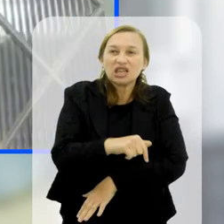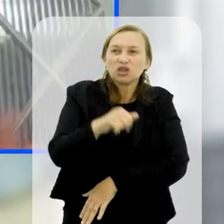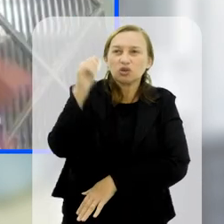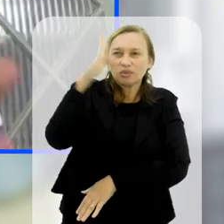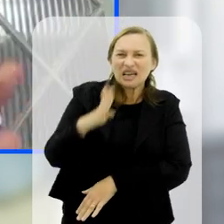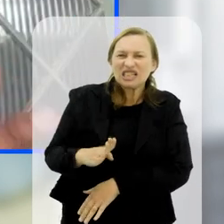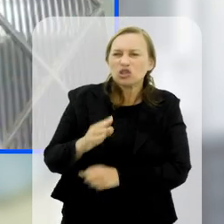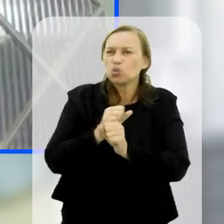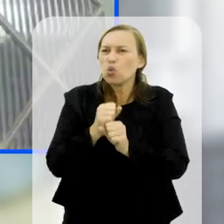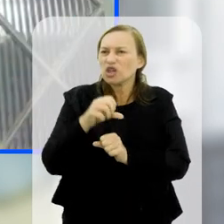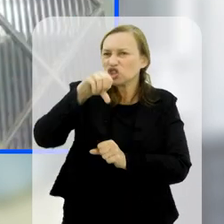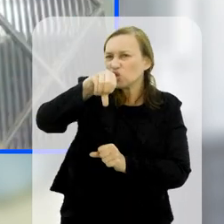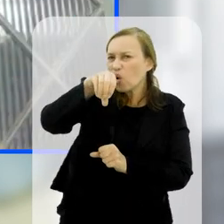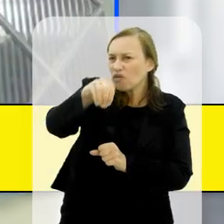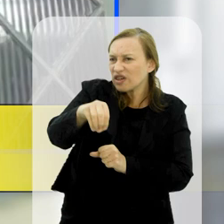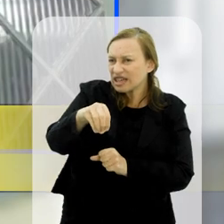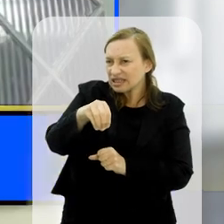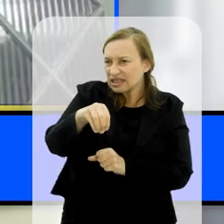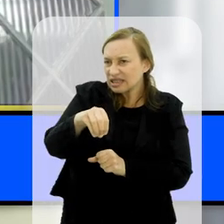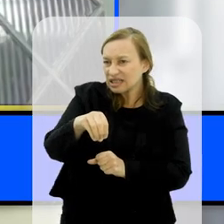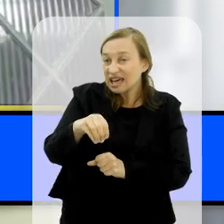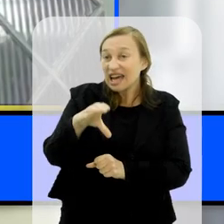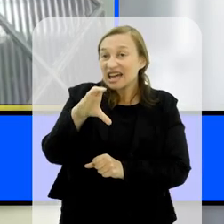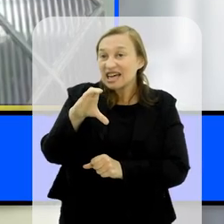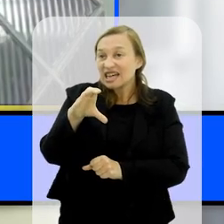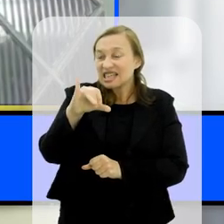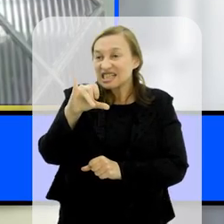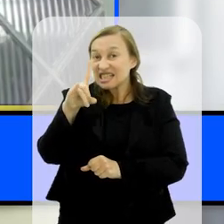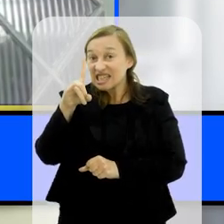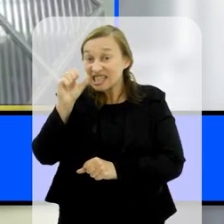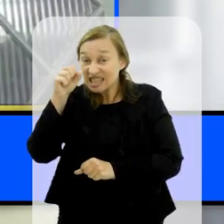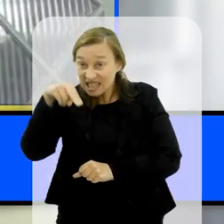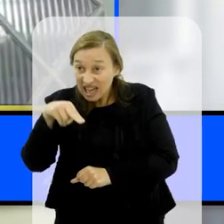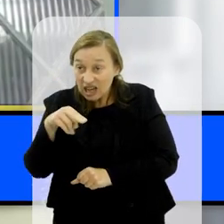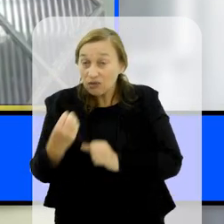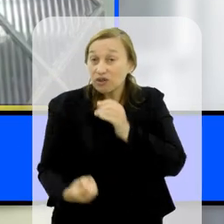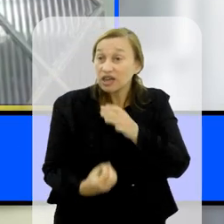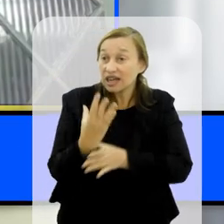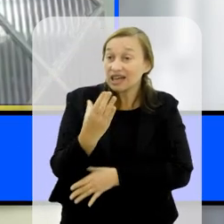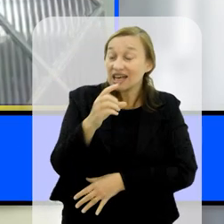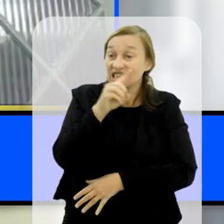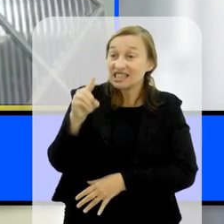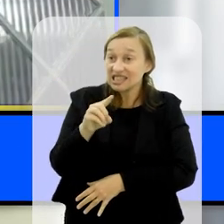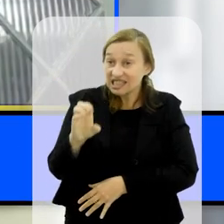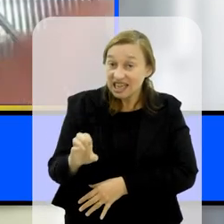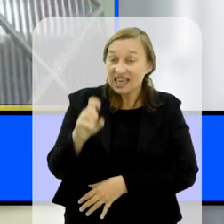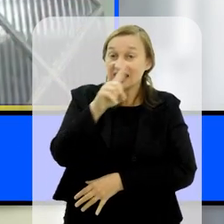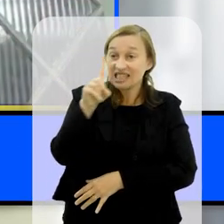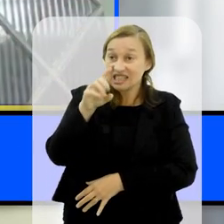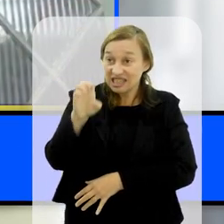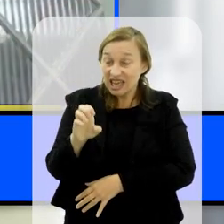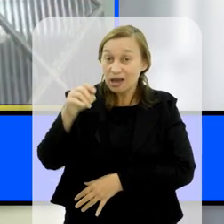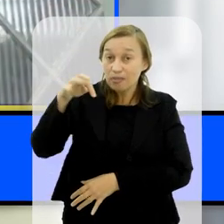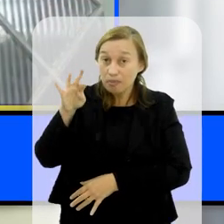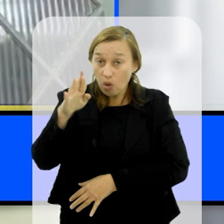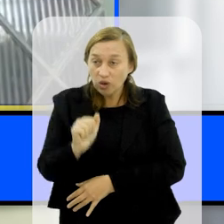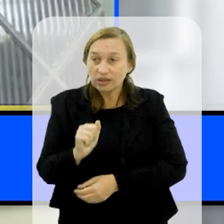na década de 90, 2000, que se chama Sidan, que foi criado pela Zezé Mota. Pegando